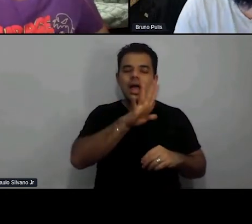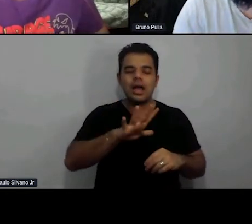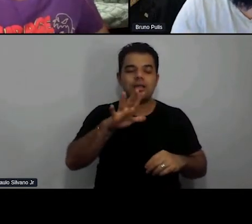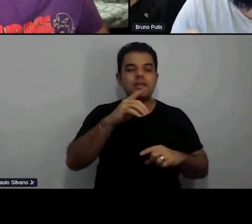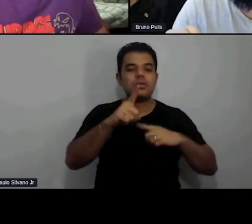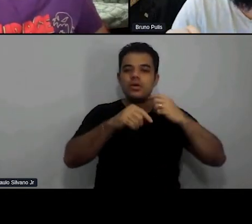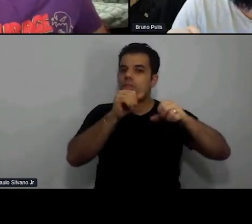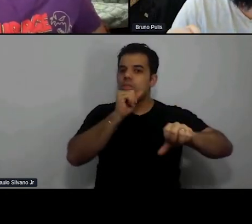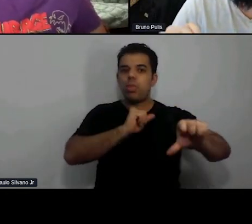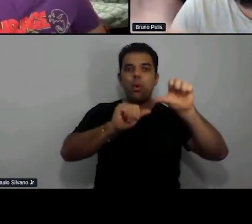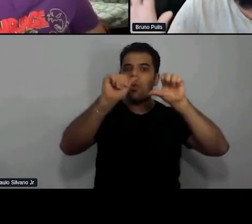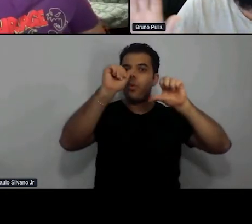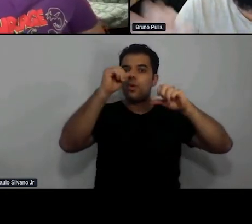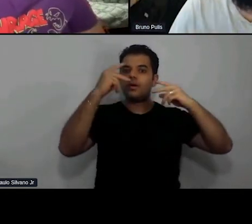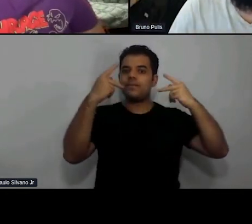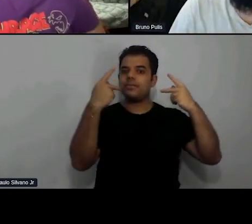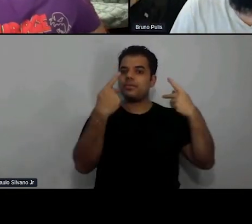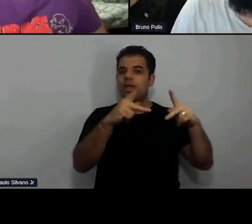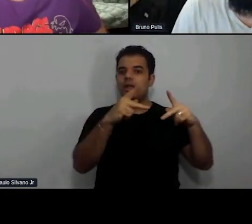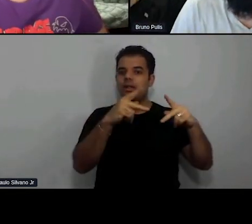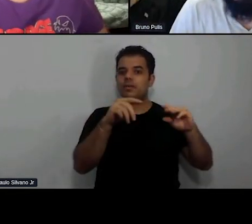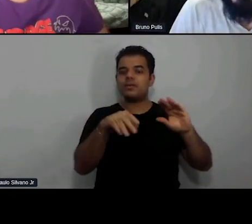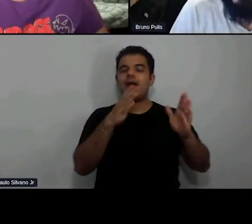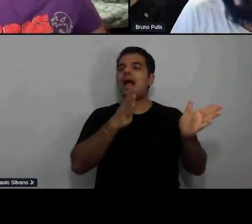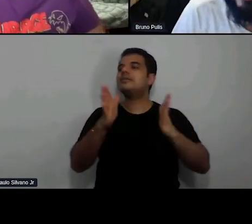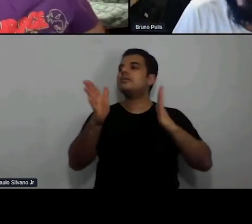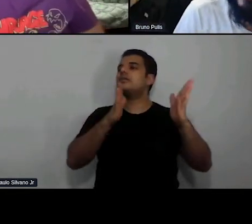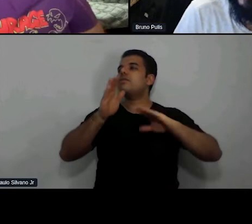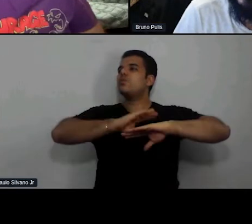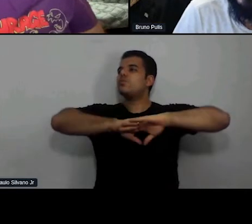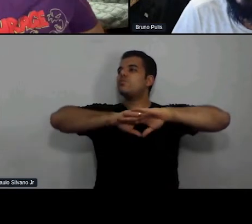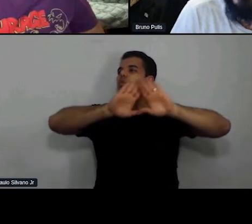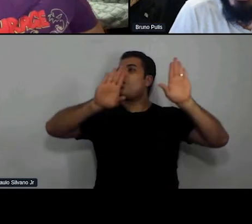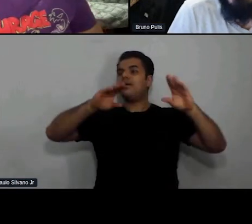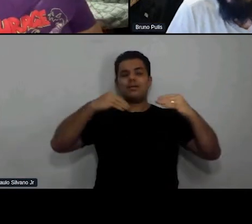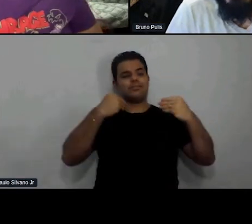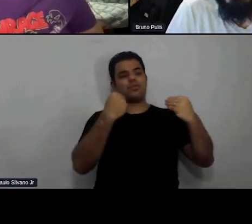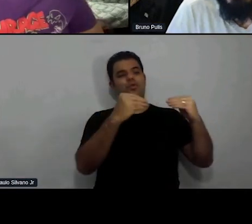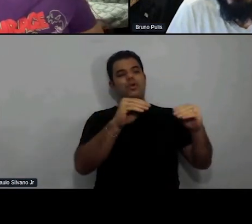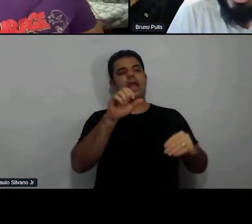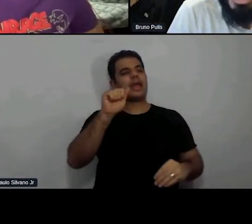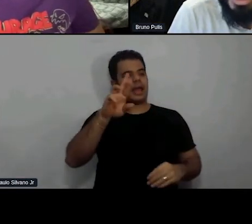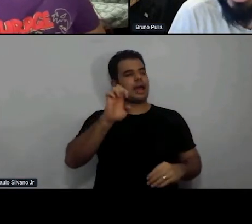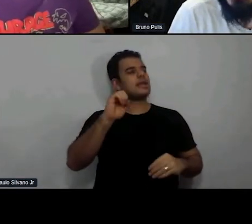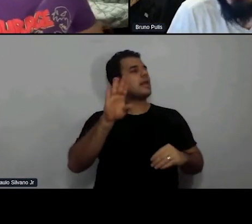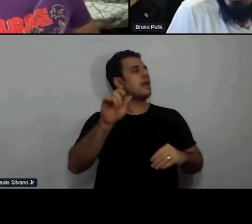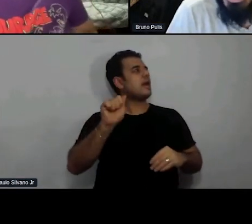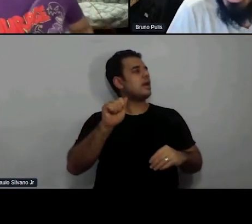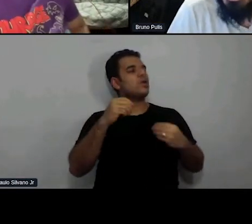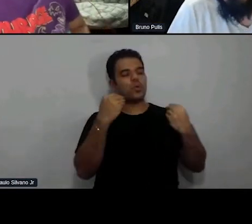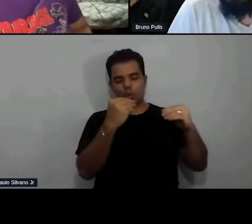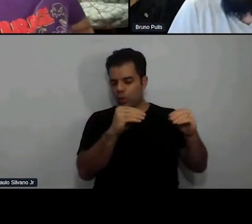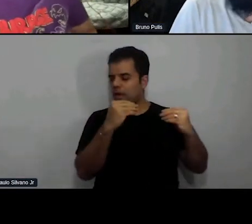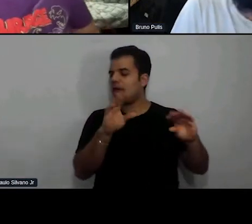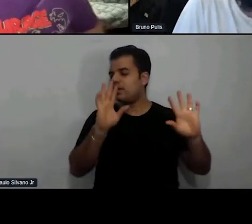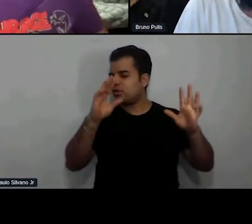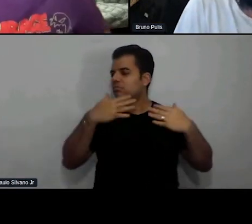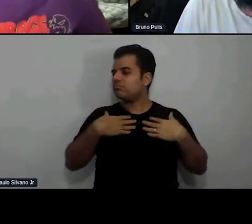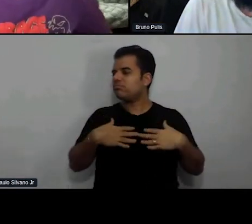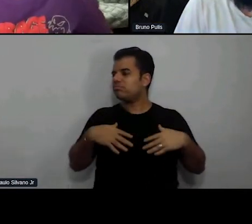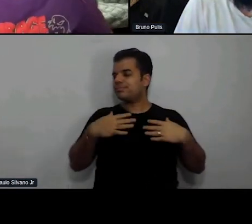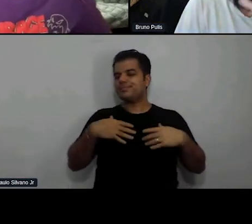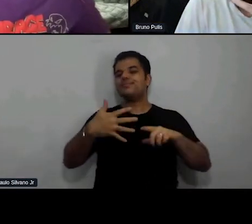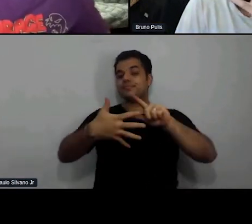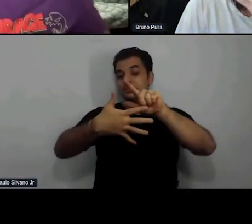magicamente o seu componente está acessível, porque eu coloquei atributo área. Aí a gente tem 5